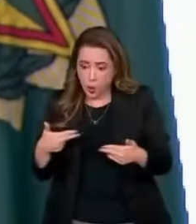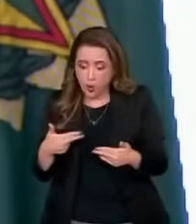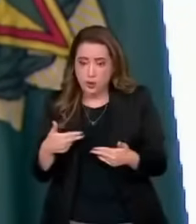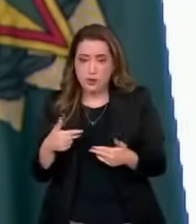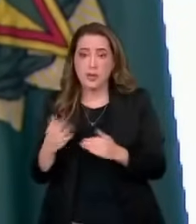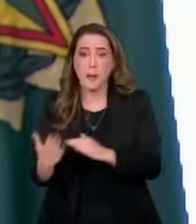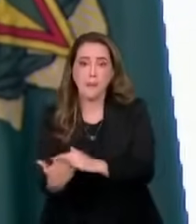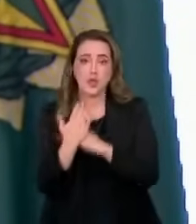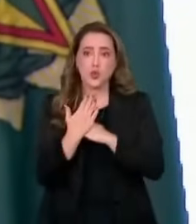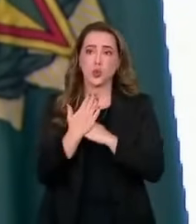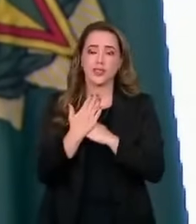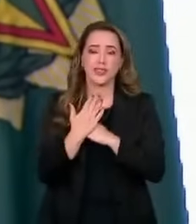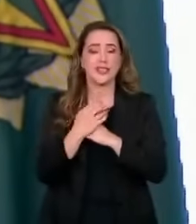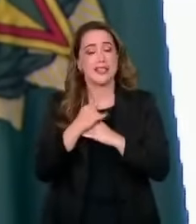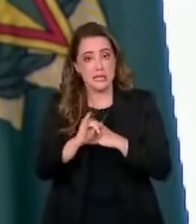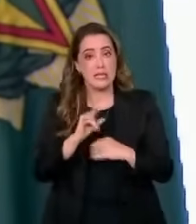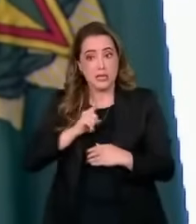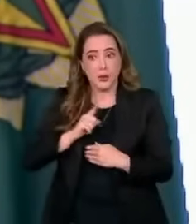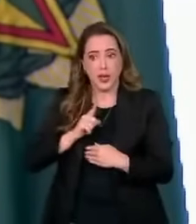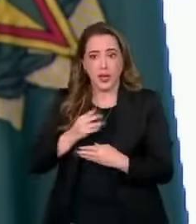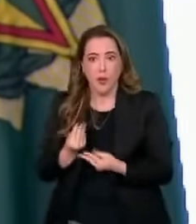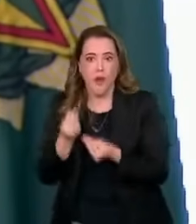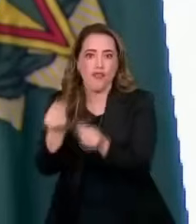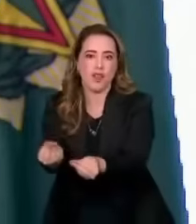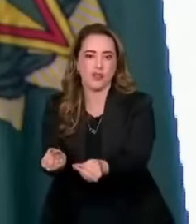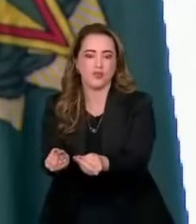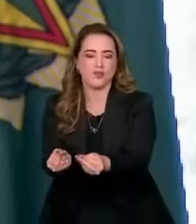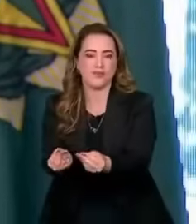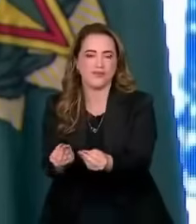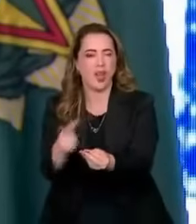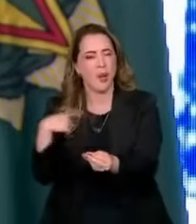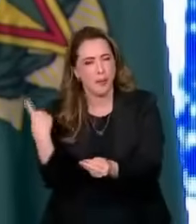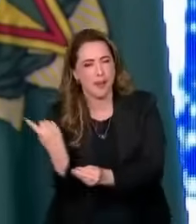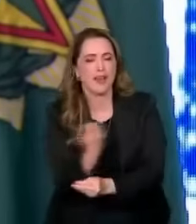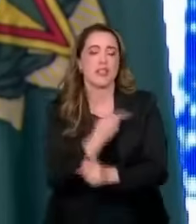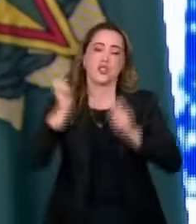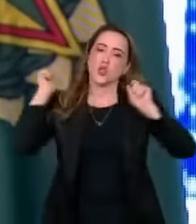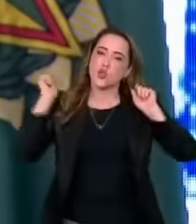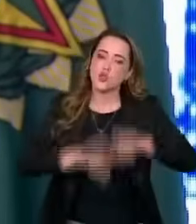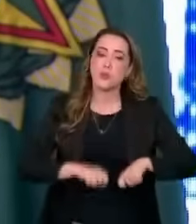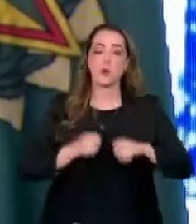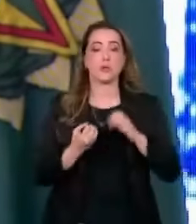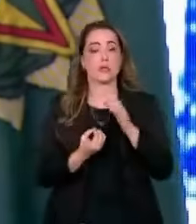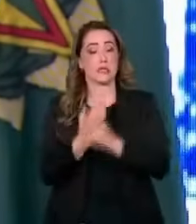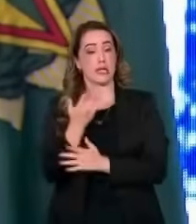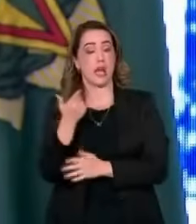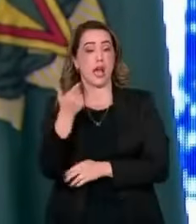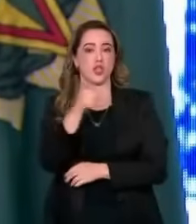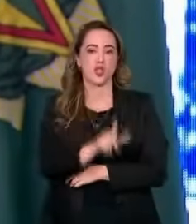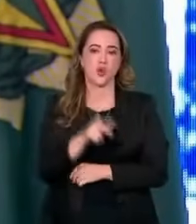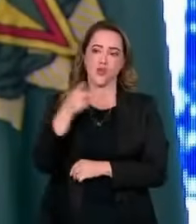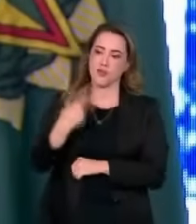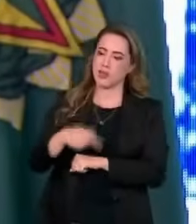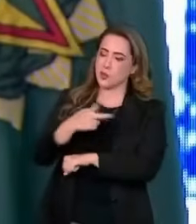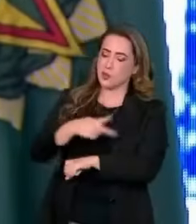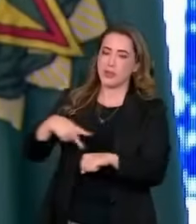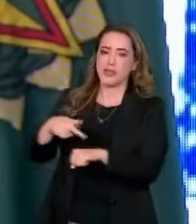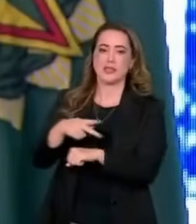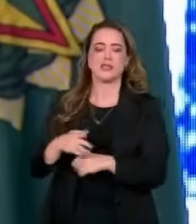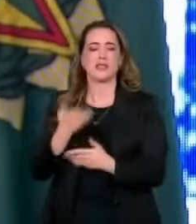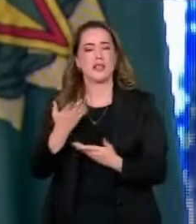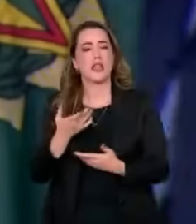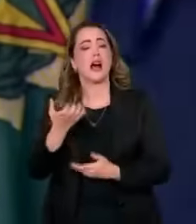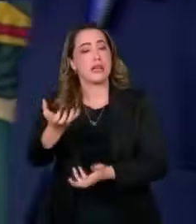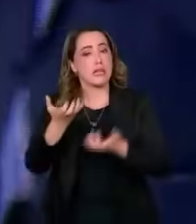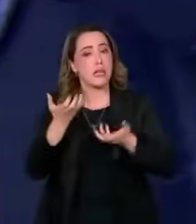que estenda a mão para os outros, para que a gente possa reconstruir esse país que eu